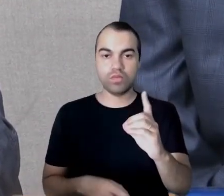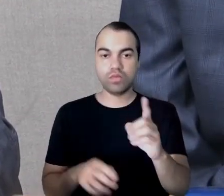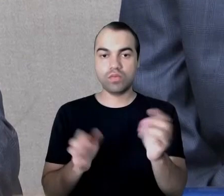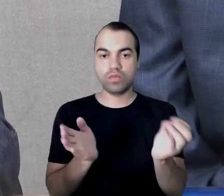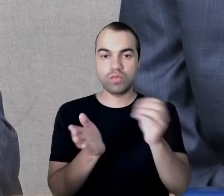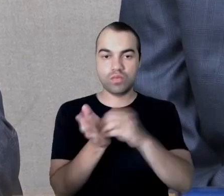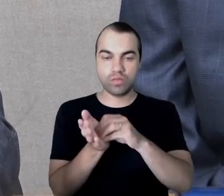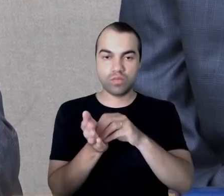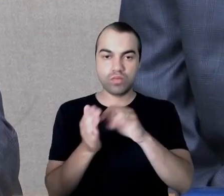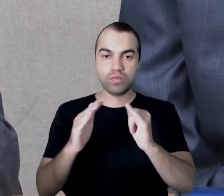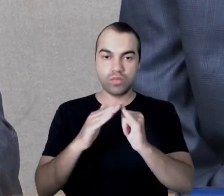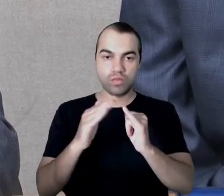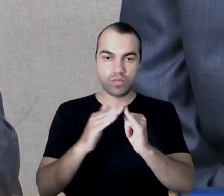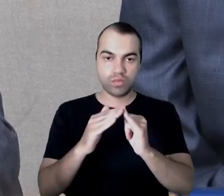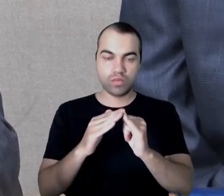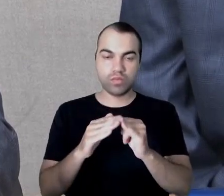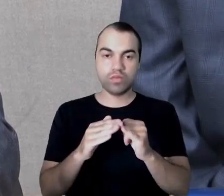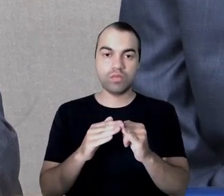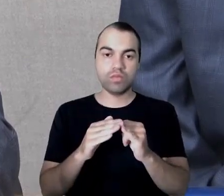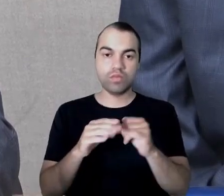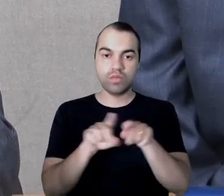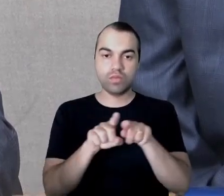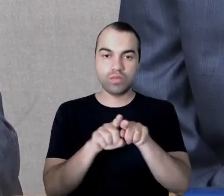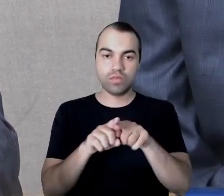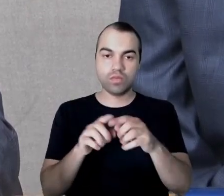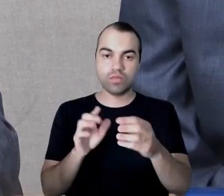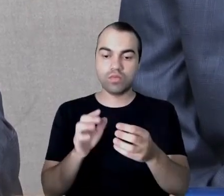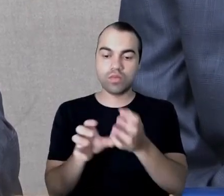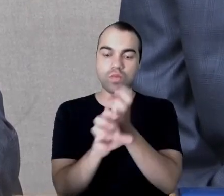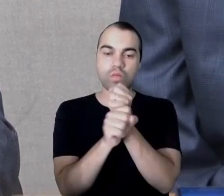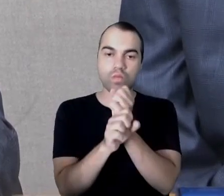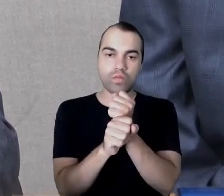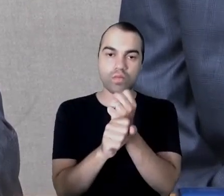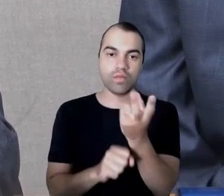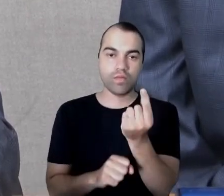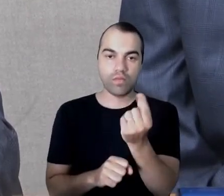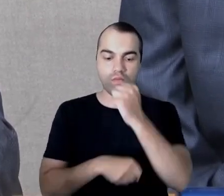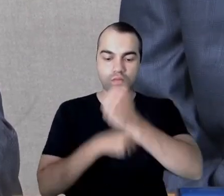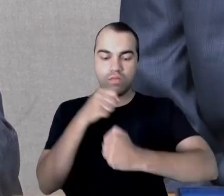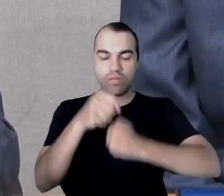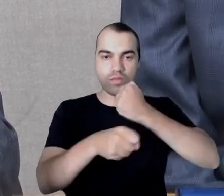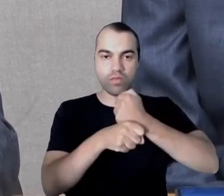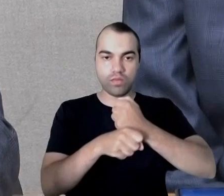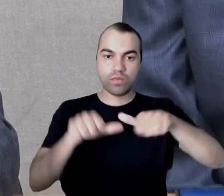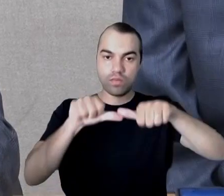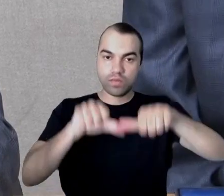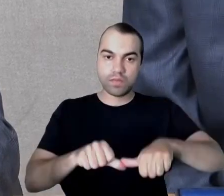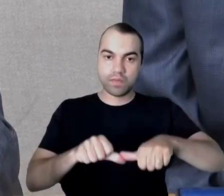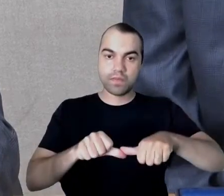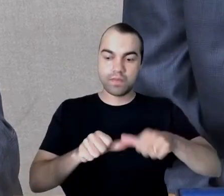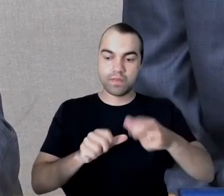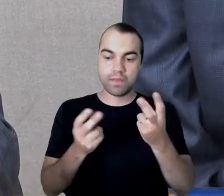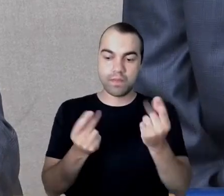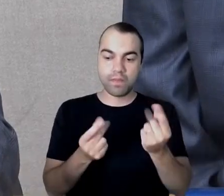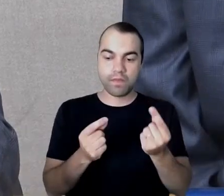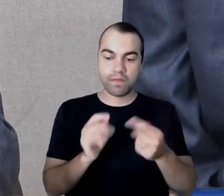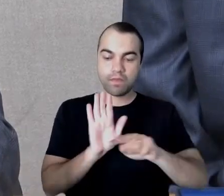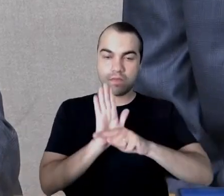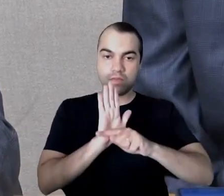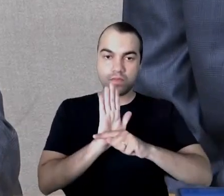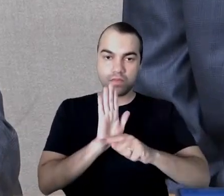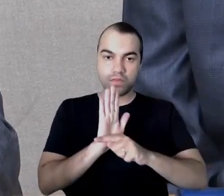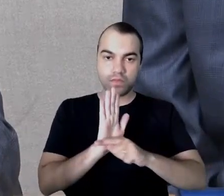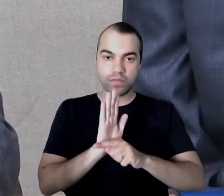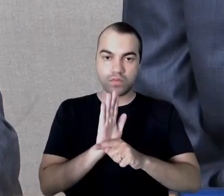imóveis por fim o projeto estabelece a metodologia de cálculo do preço público anual e estabelece um valor mínimo e máximo a ser cobrado do